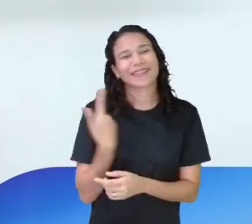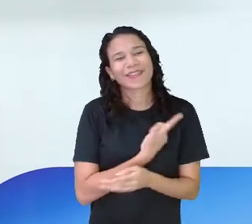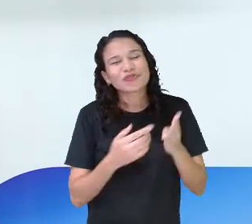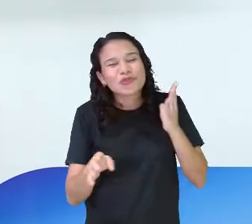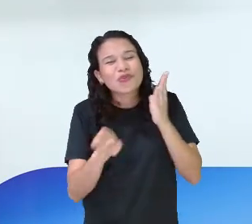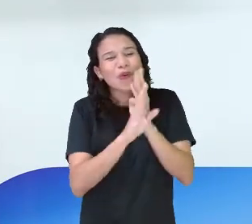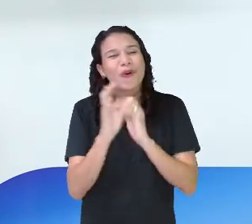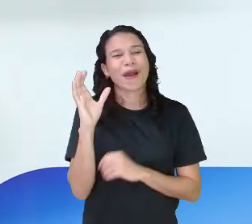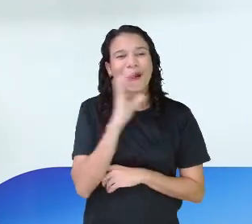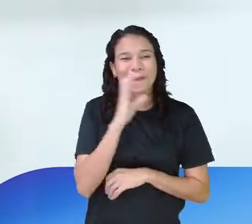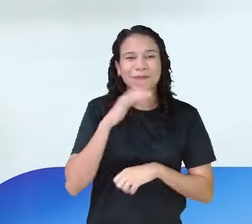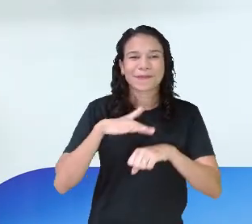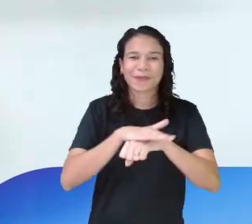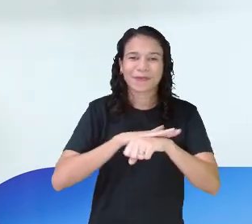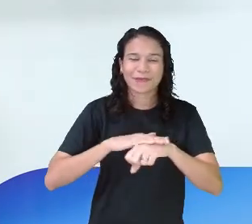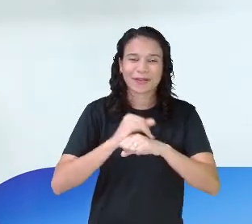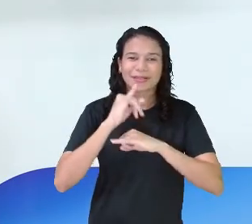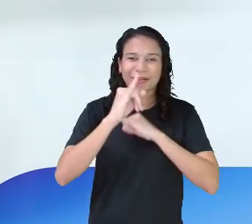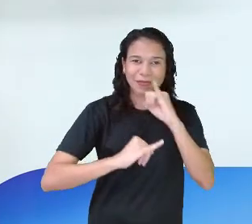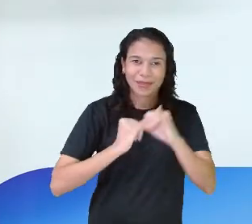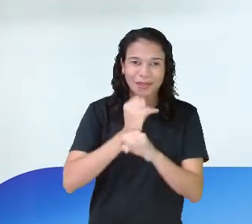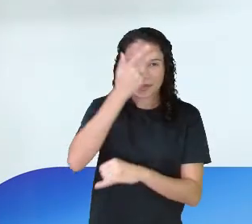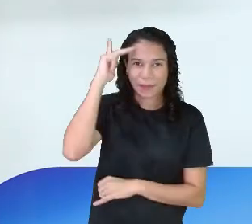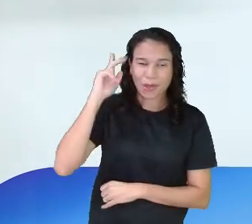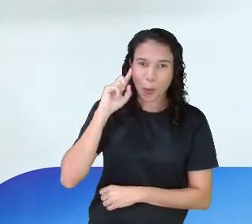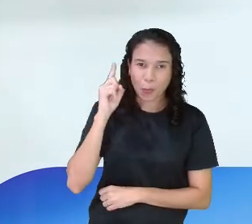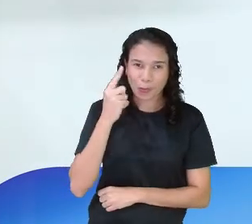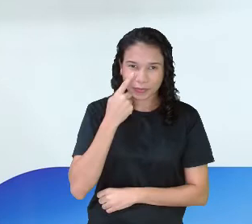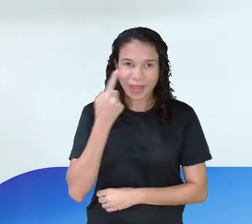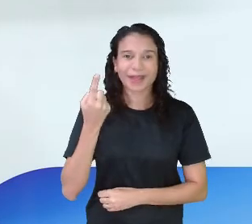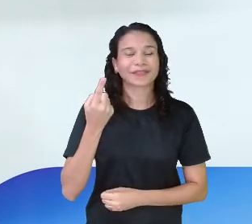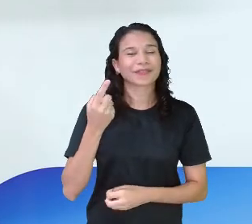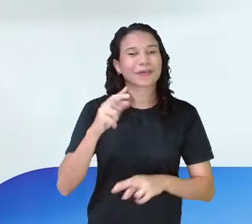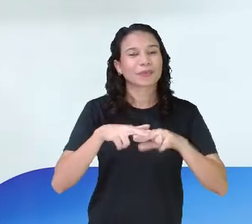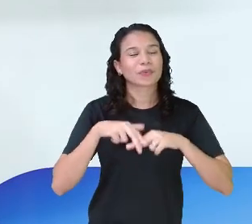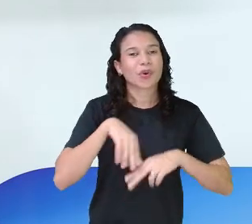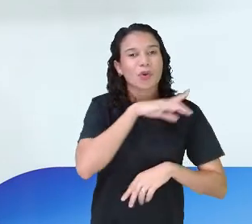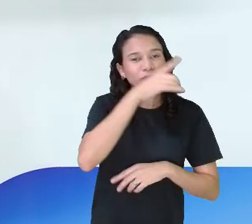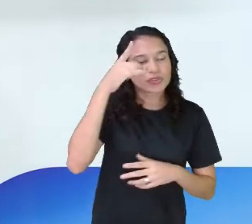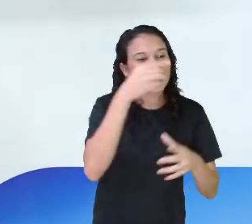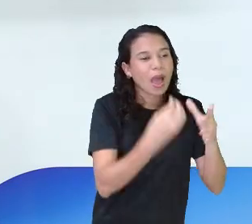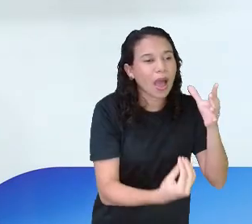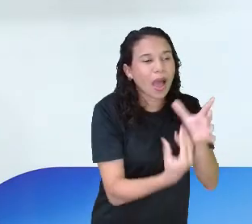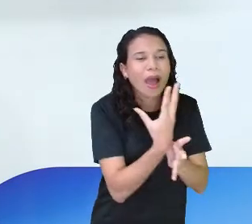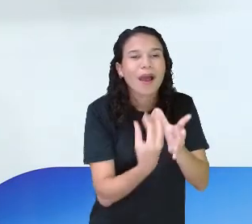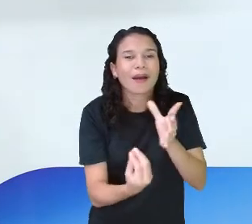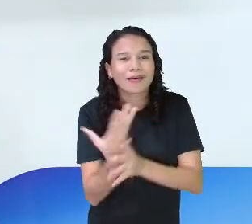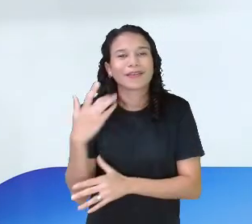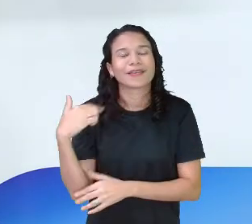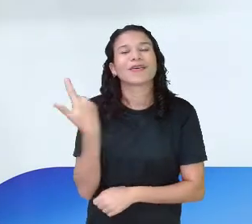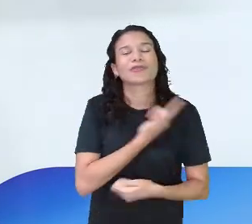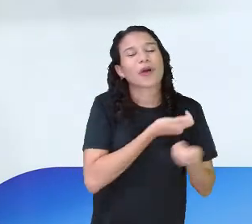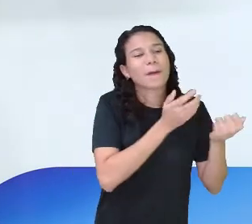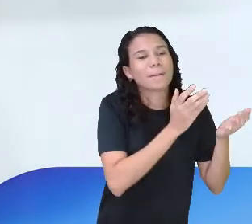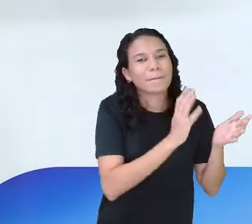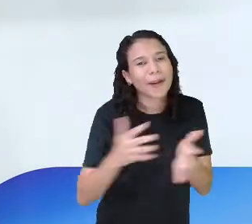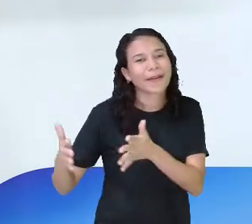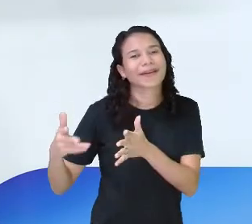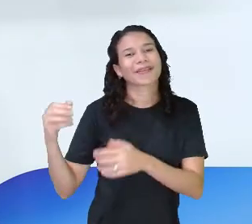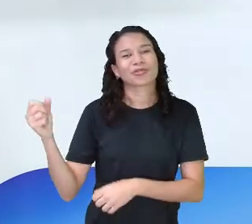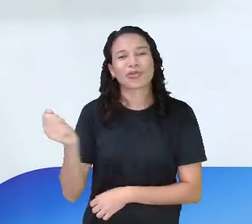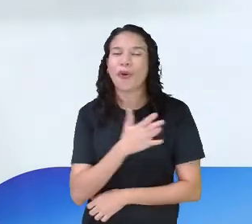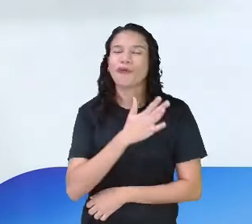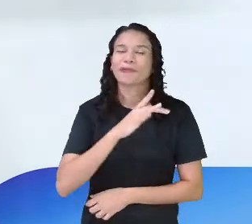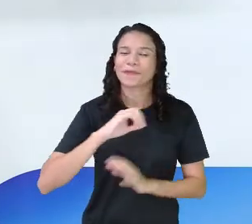para a gente falar do Dia Internacional da Pessoa Surdo-Cega. À medida que as datas forem acontecendo, a gente vai estar trazendo para vocês